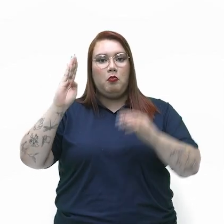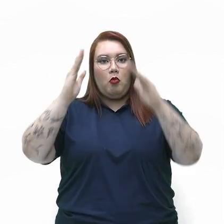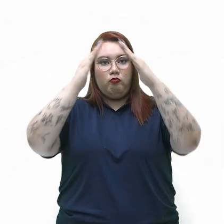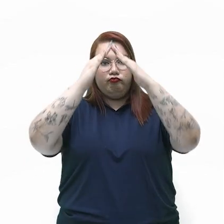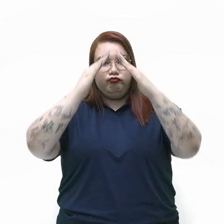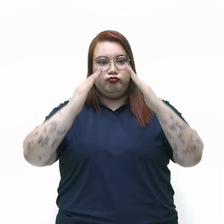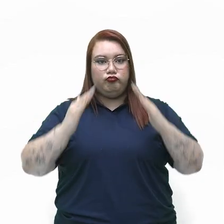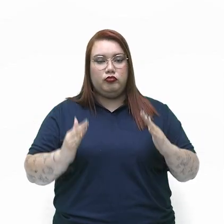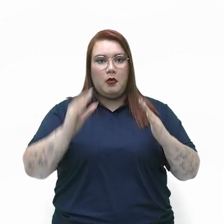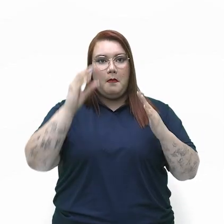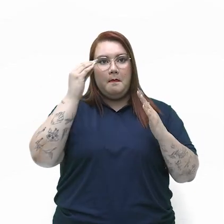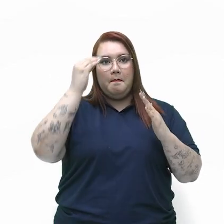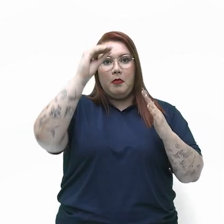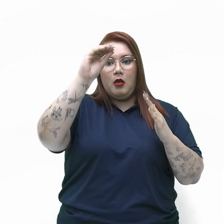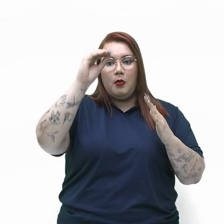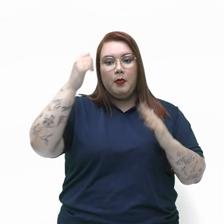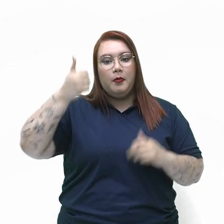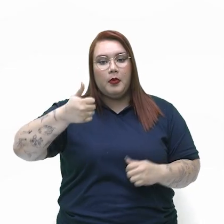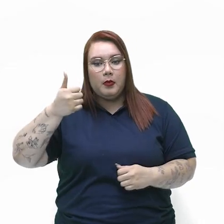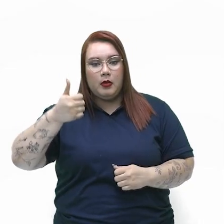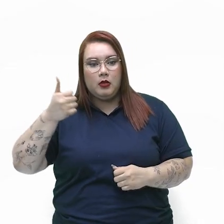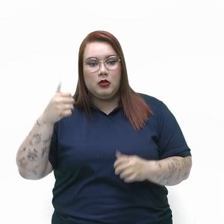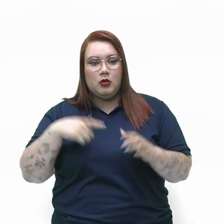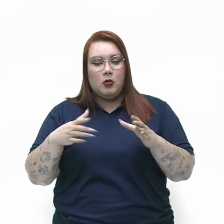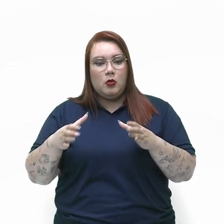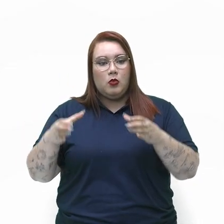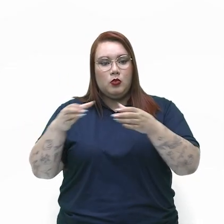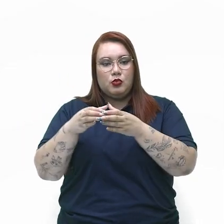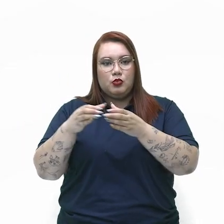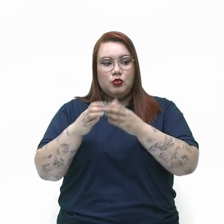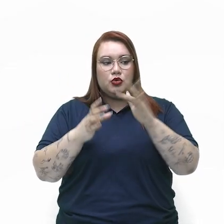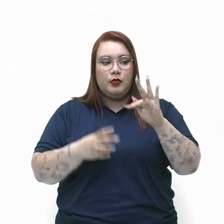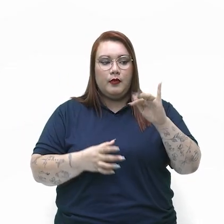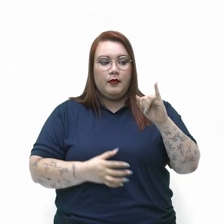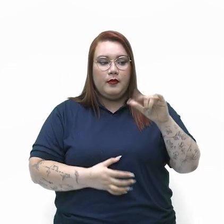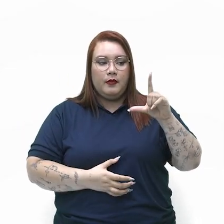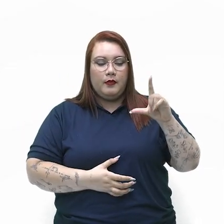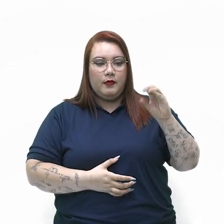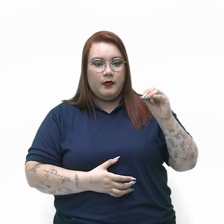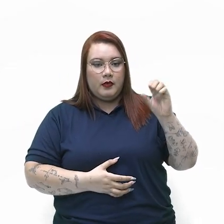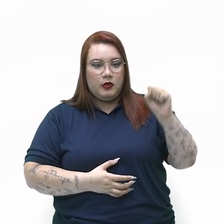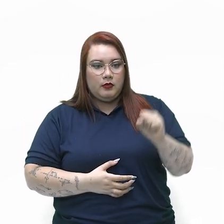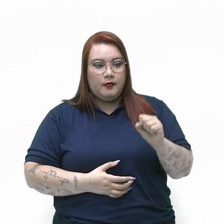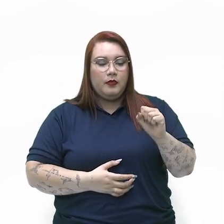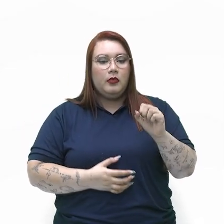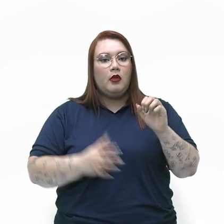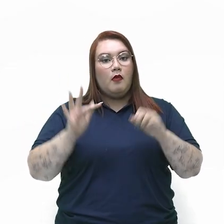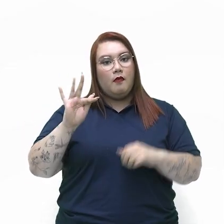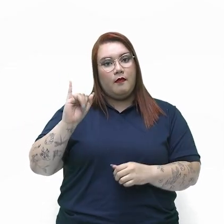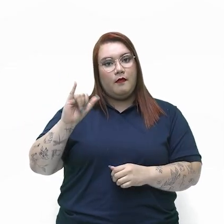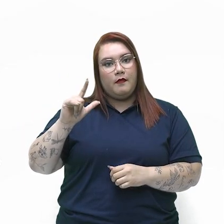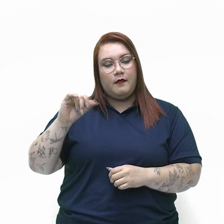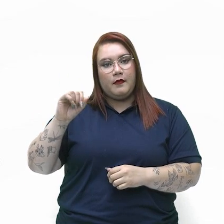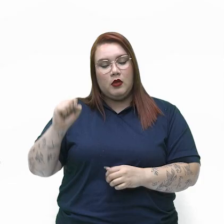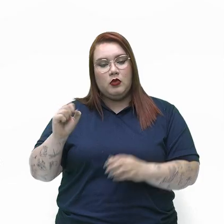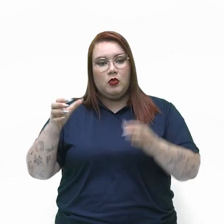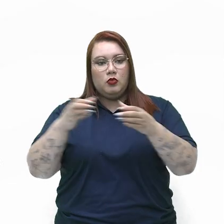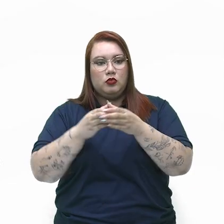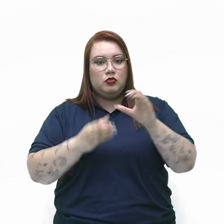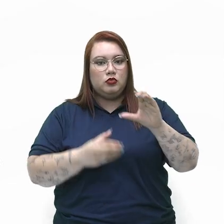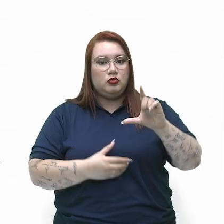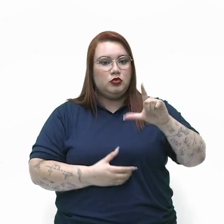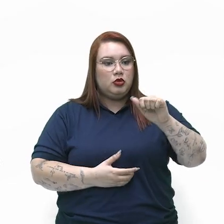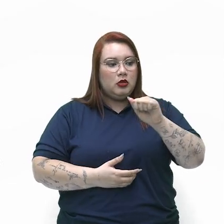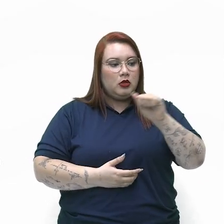da pirâmide, e ele é constituído por um conjunto de filos. Filos é um conjunto de classes, classes é